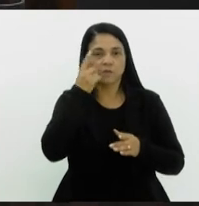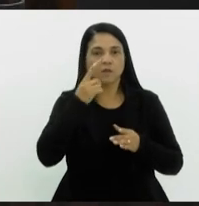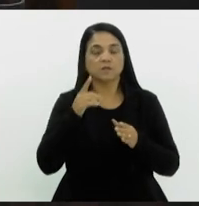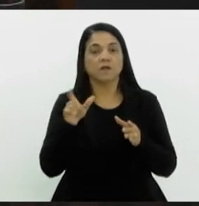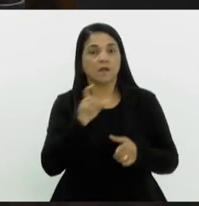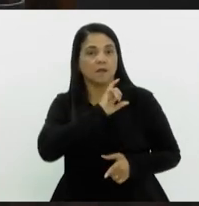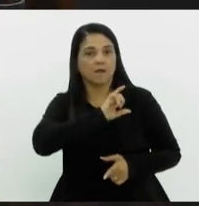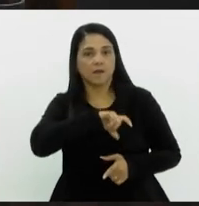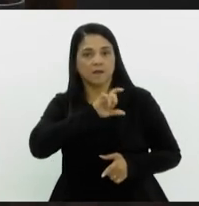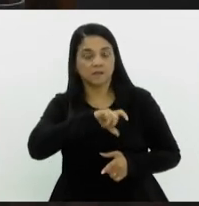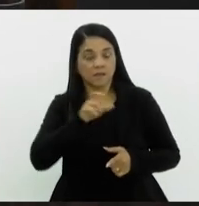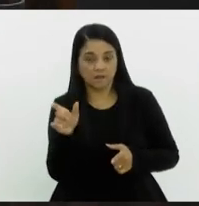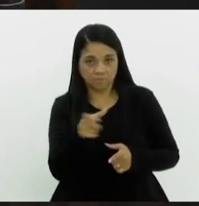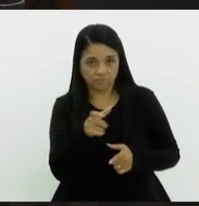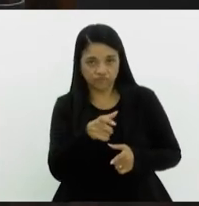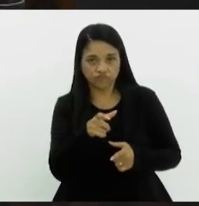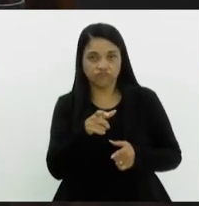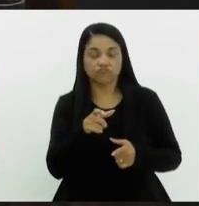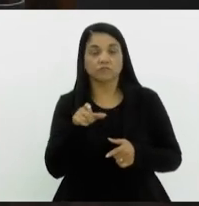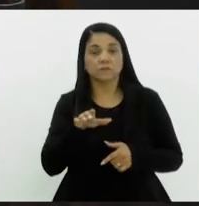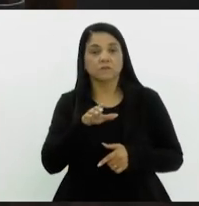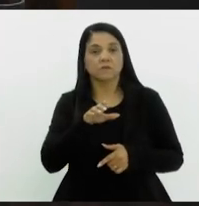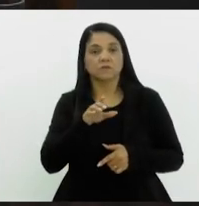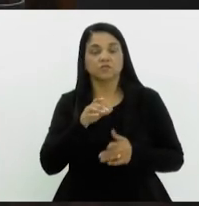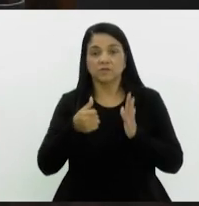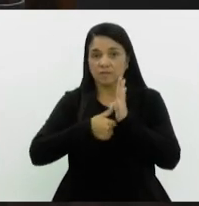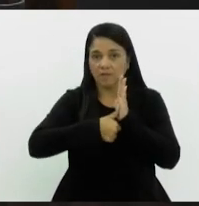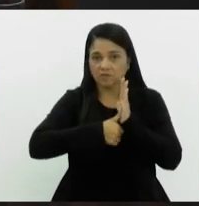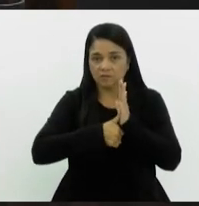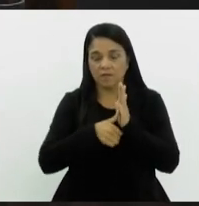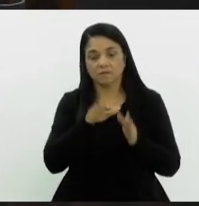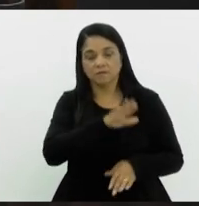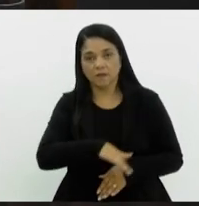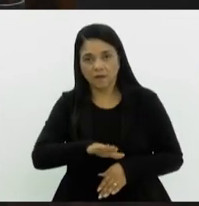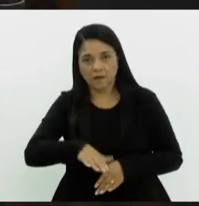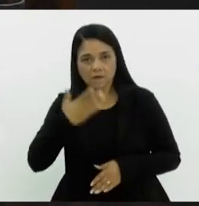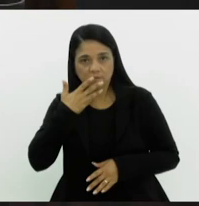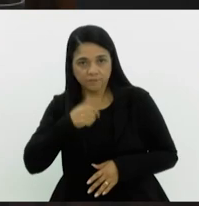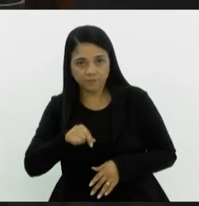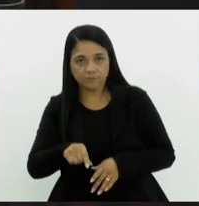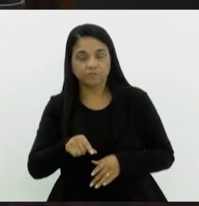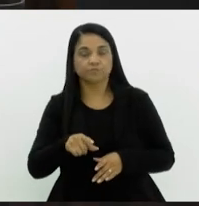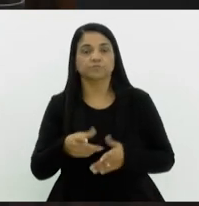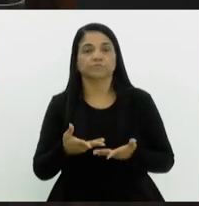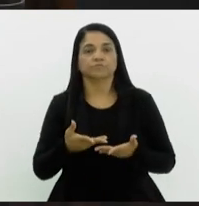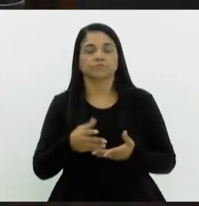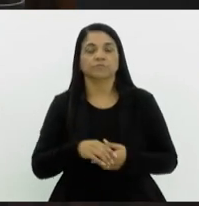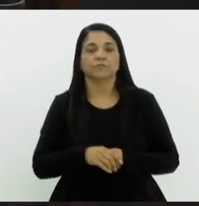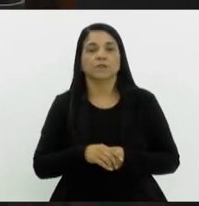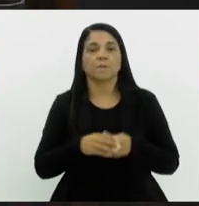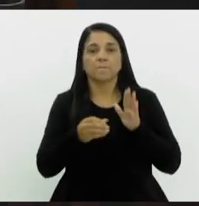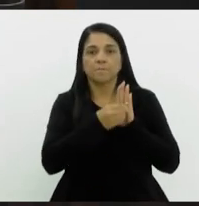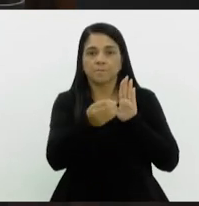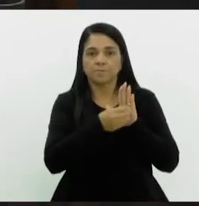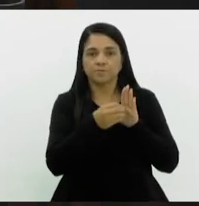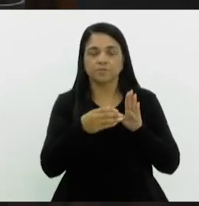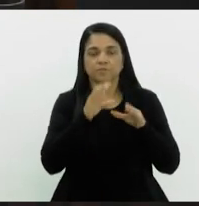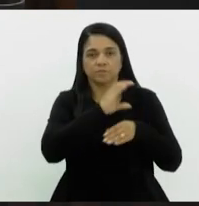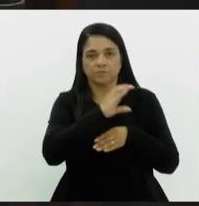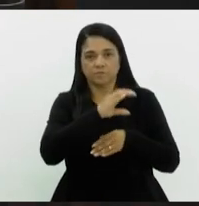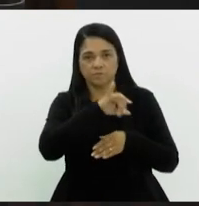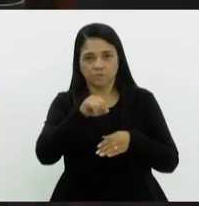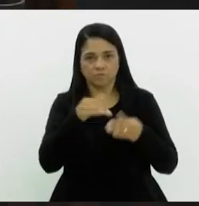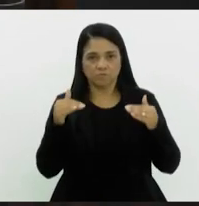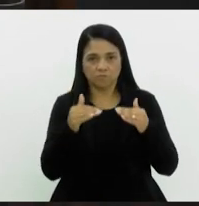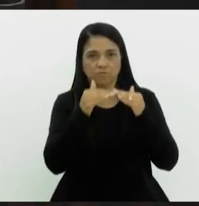de identificação civil de crianças ou da primeira infância, na forma que menciona. Pareceres das comissões de Constituição e Justiça